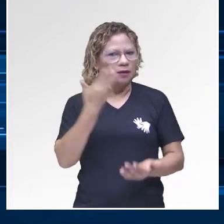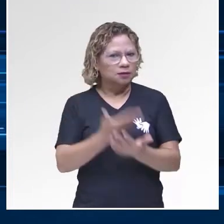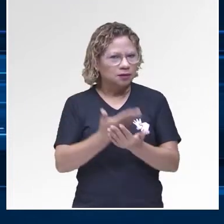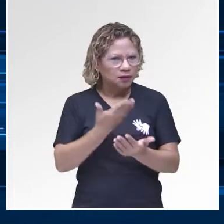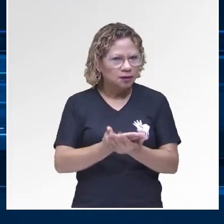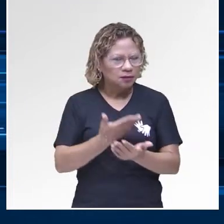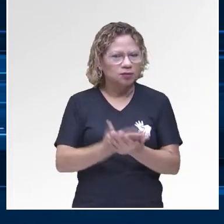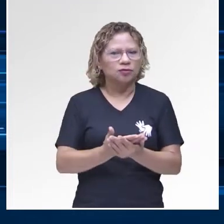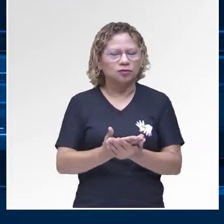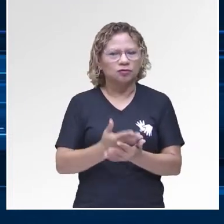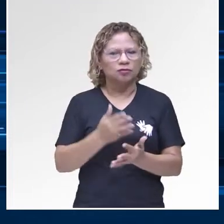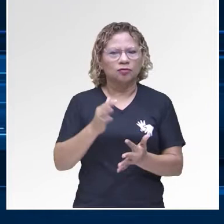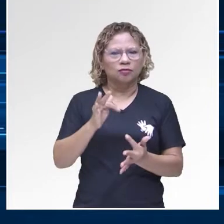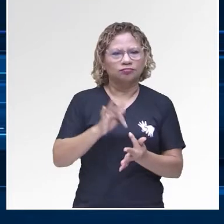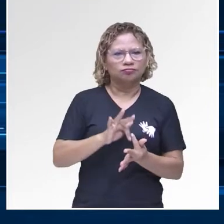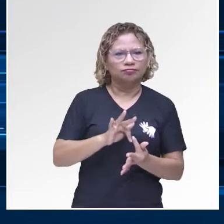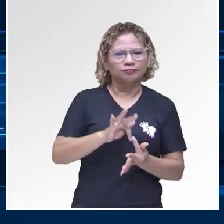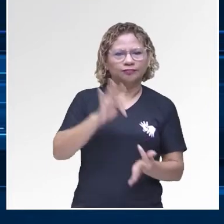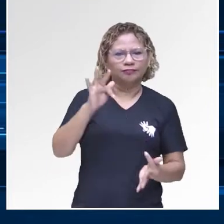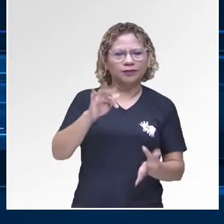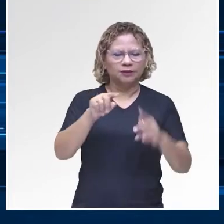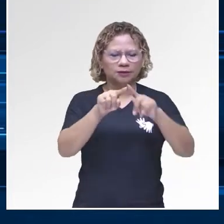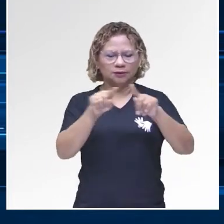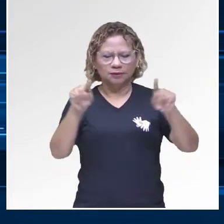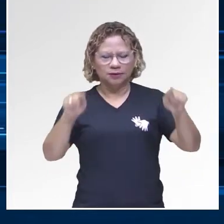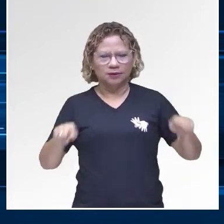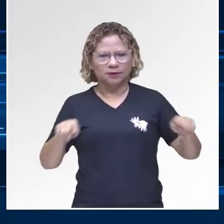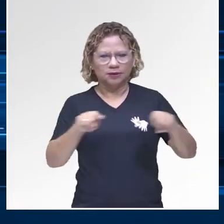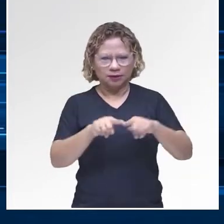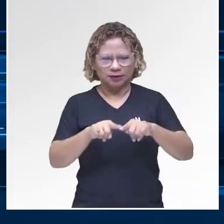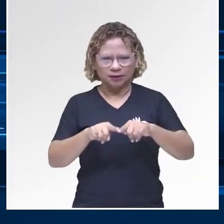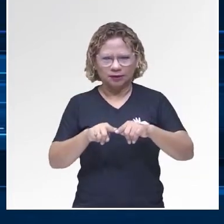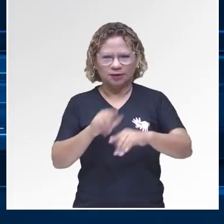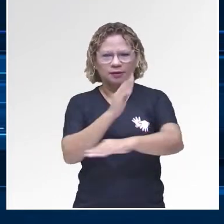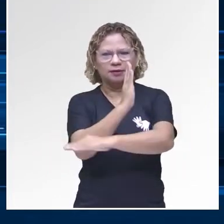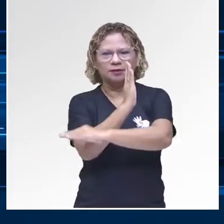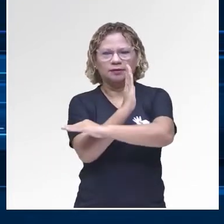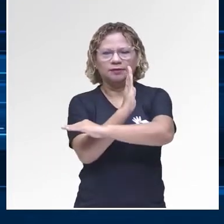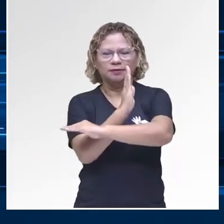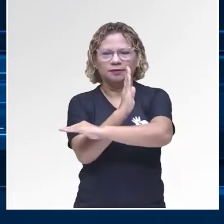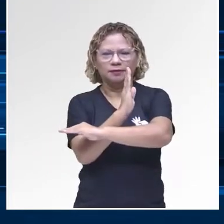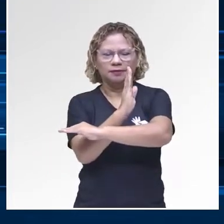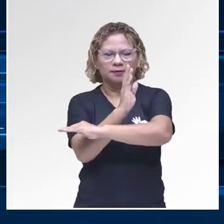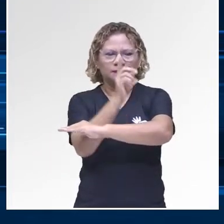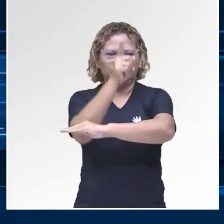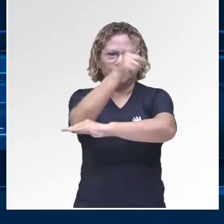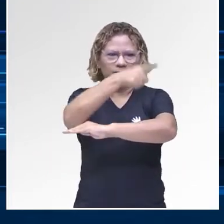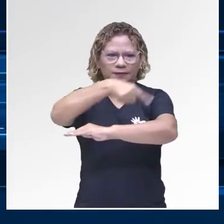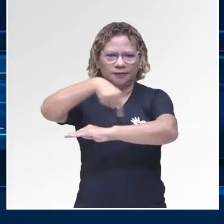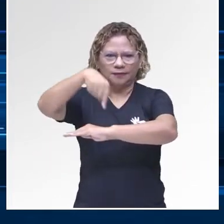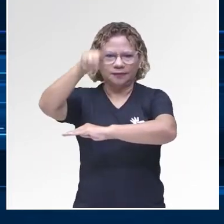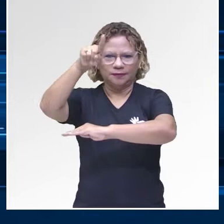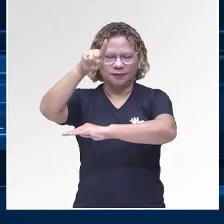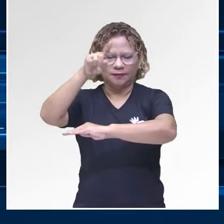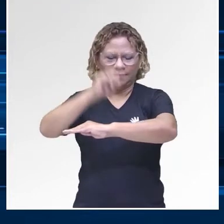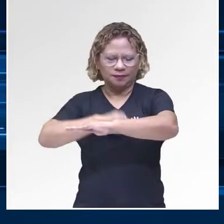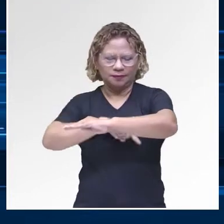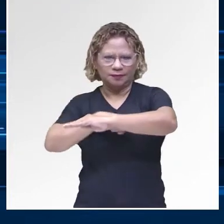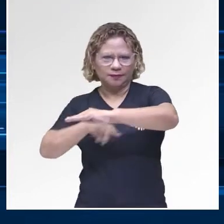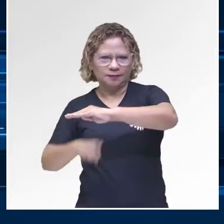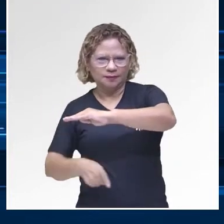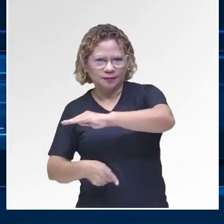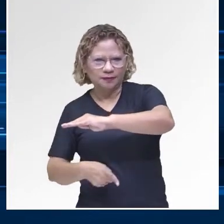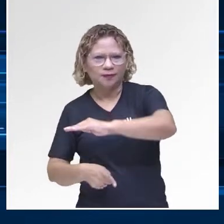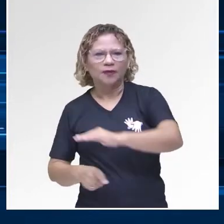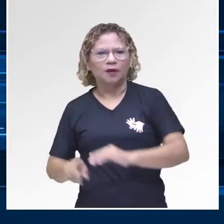quadrática, gráfico de uma função quadrática, zeros de uma função quadrática, valor máximo e mínimo